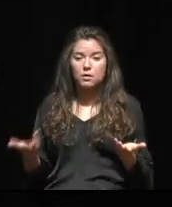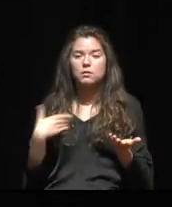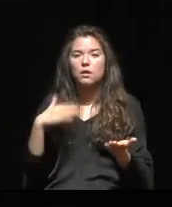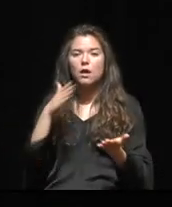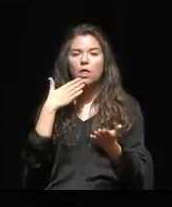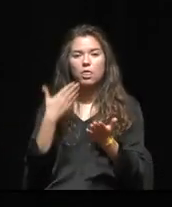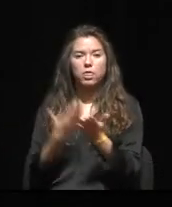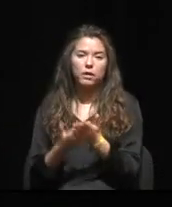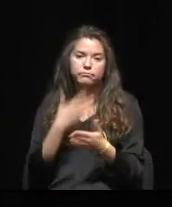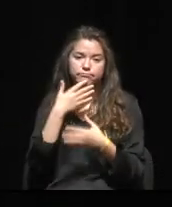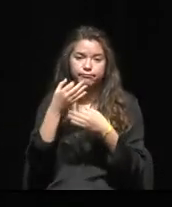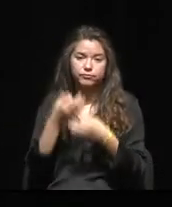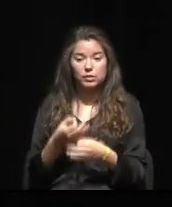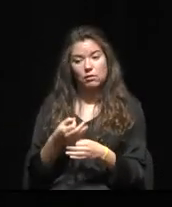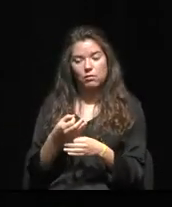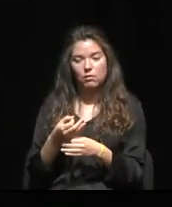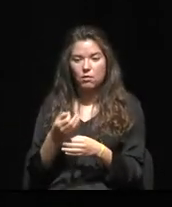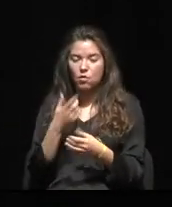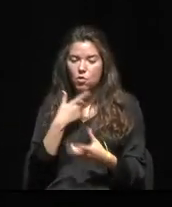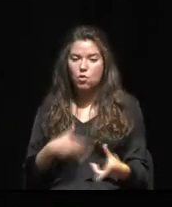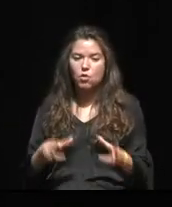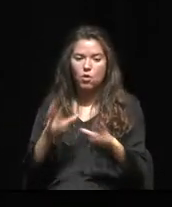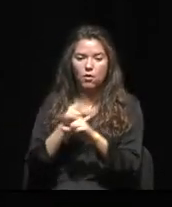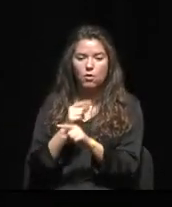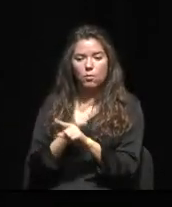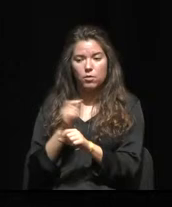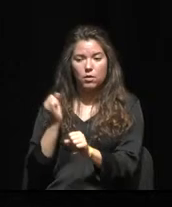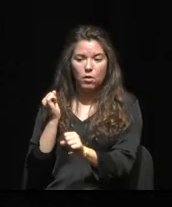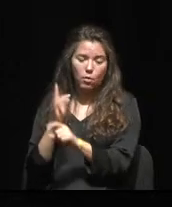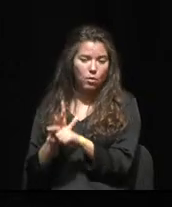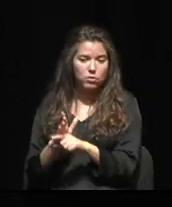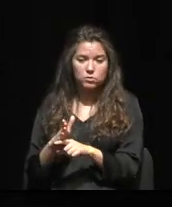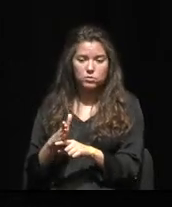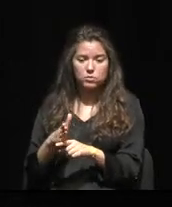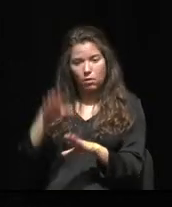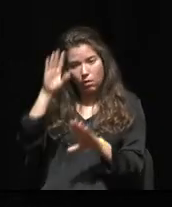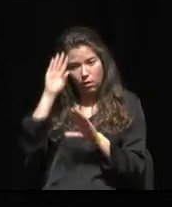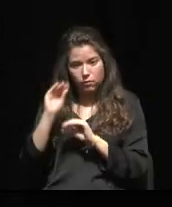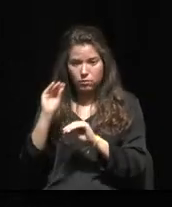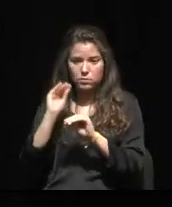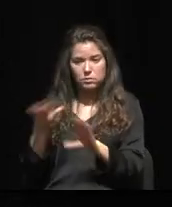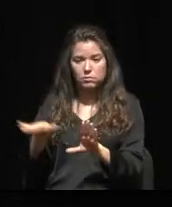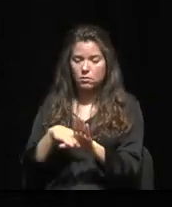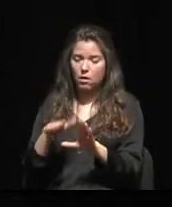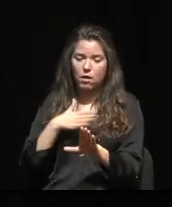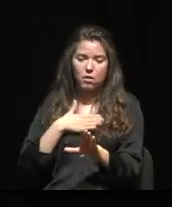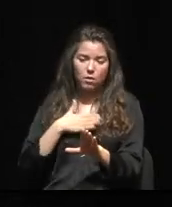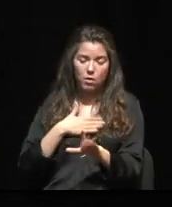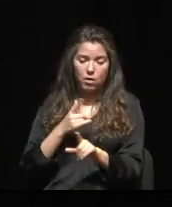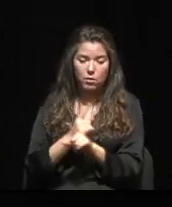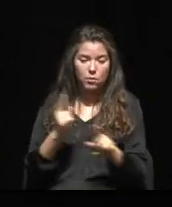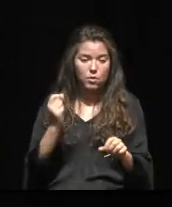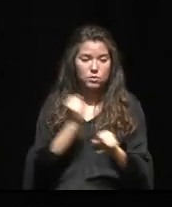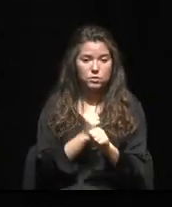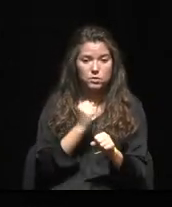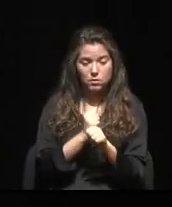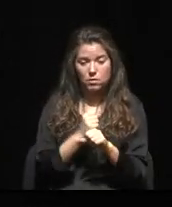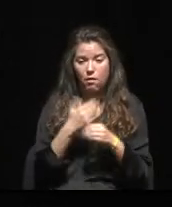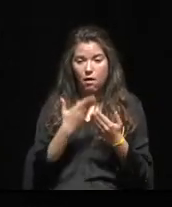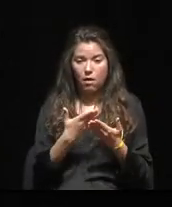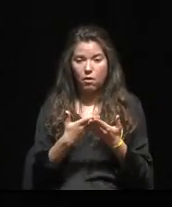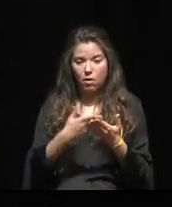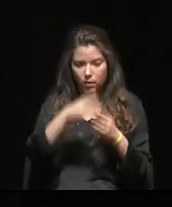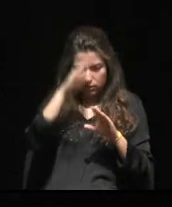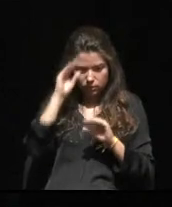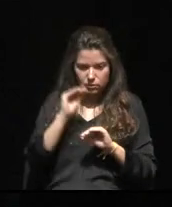gerou ainda mais injustiças pela recusa de alguns deles em frequentarem a formação e ainda porque os trabalhadores que se encontram a